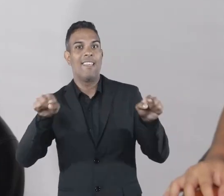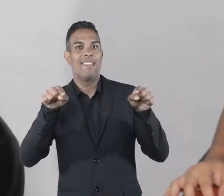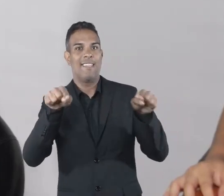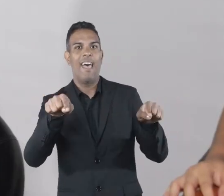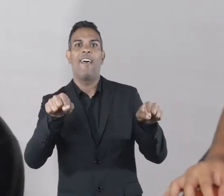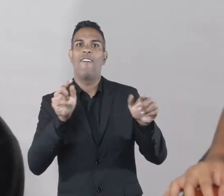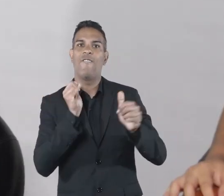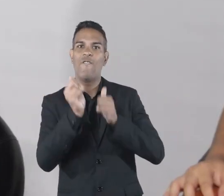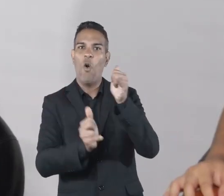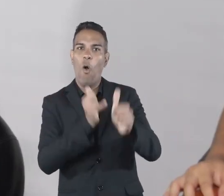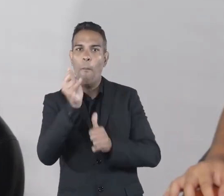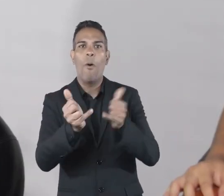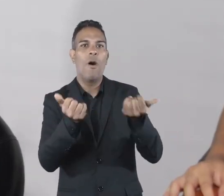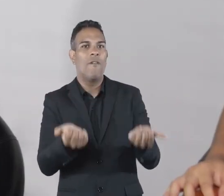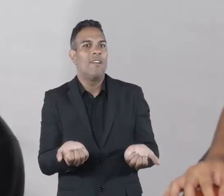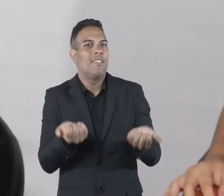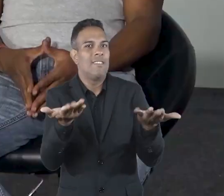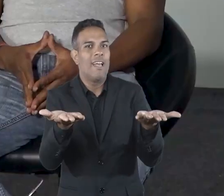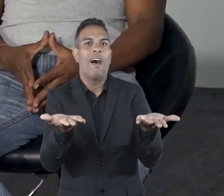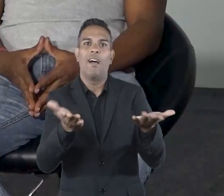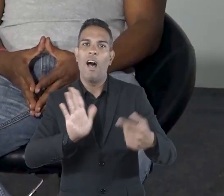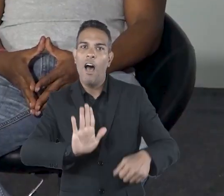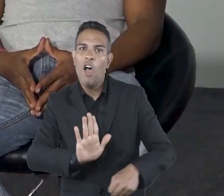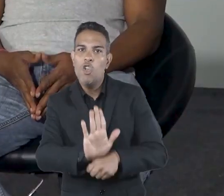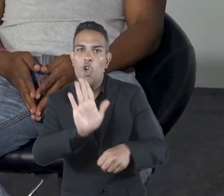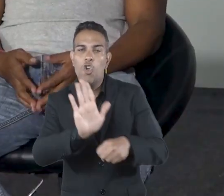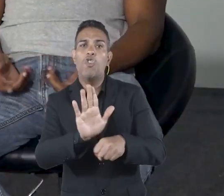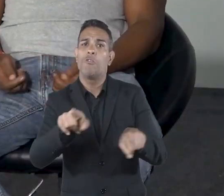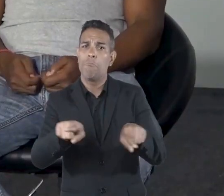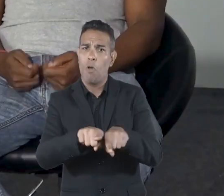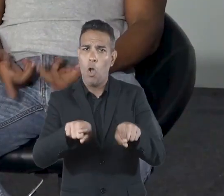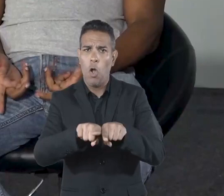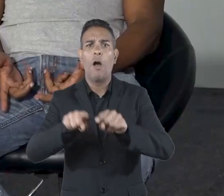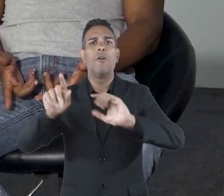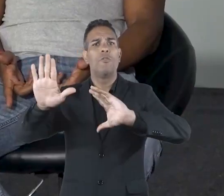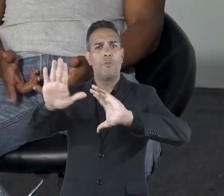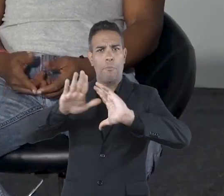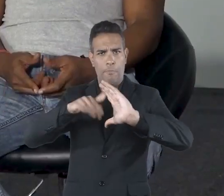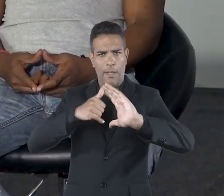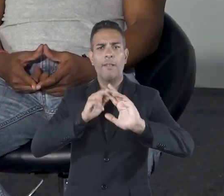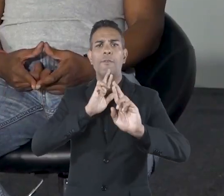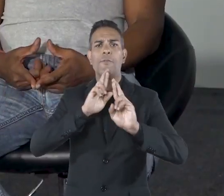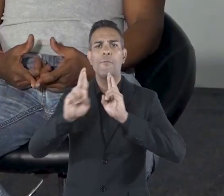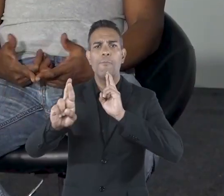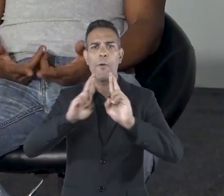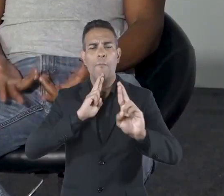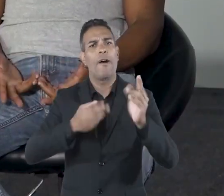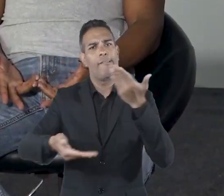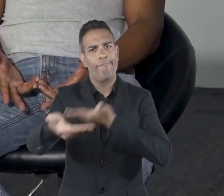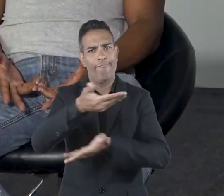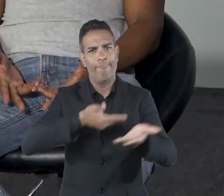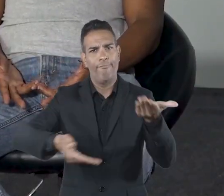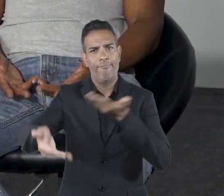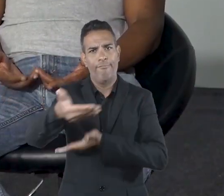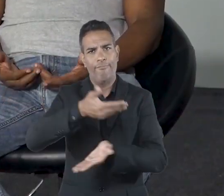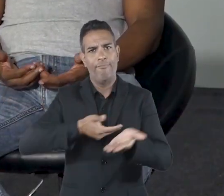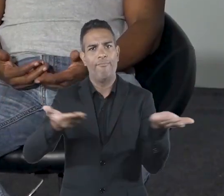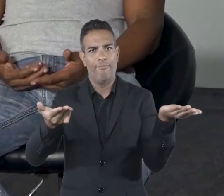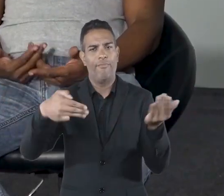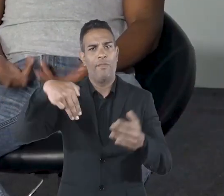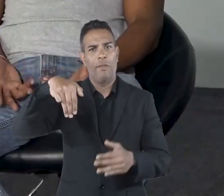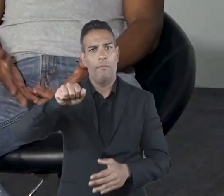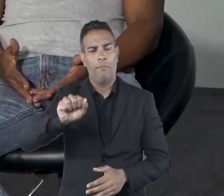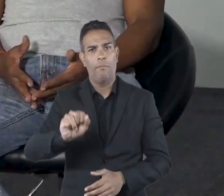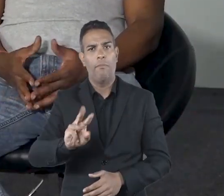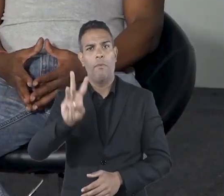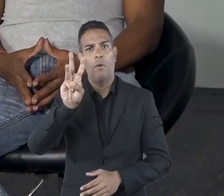monde, mas é du monde em francês. Temos nosso site também, onde vocês podem fazer suas doações, você pode escrever a gente